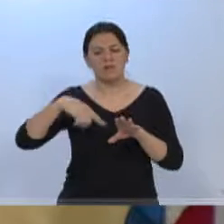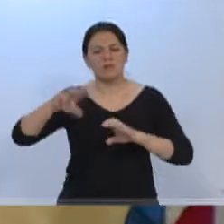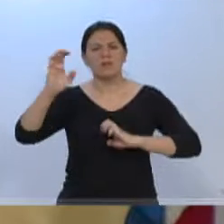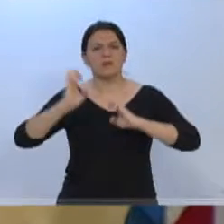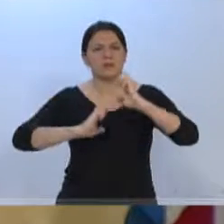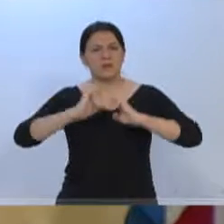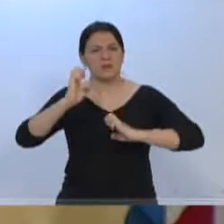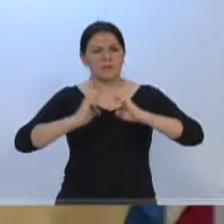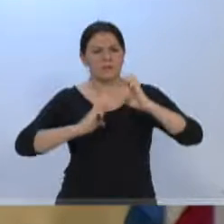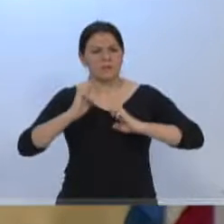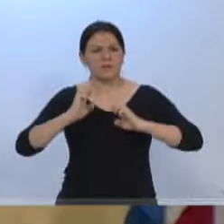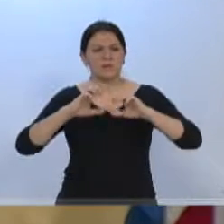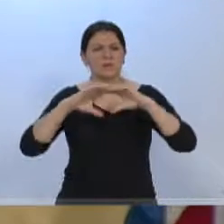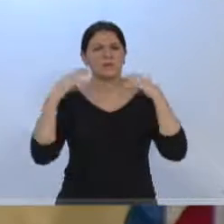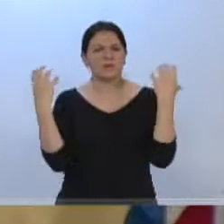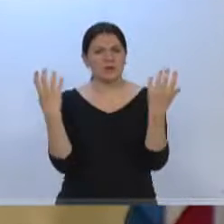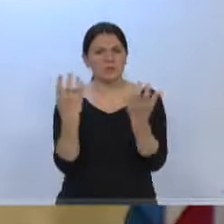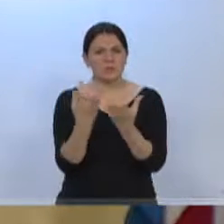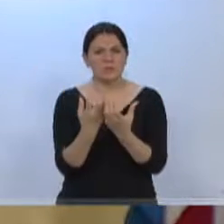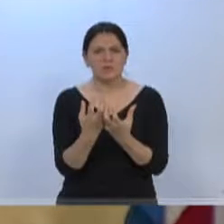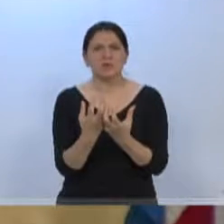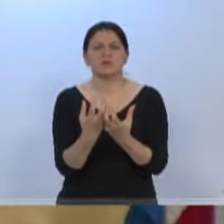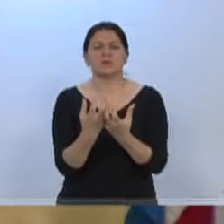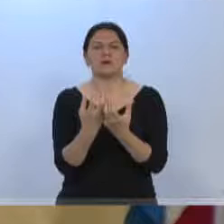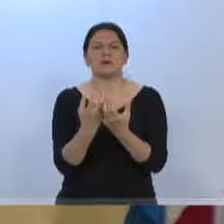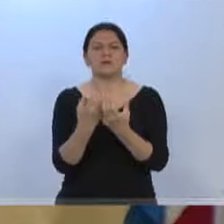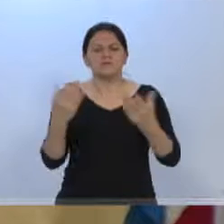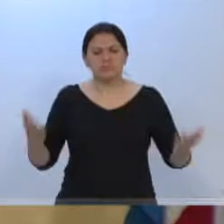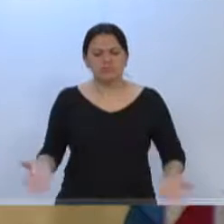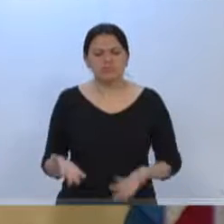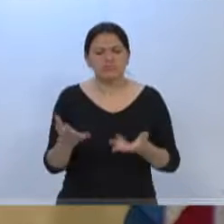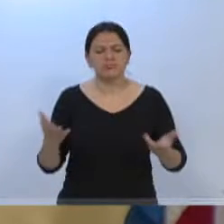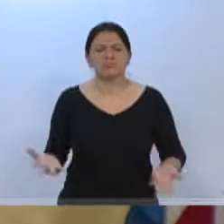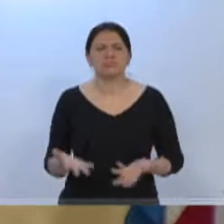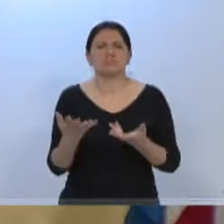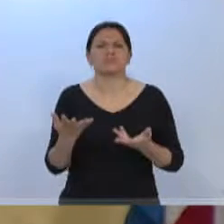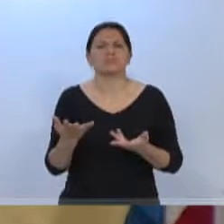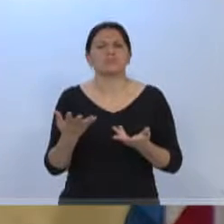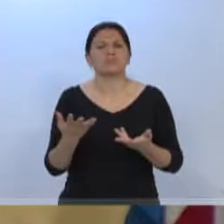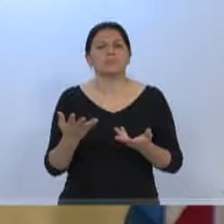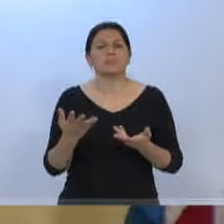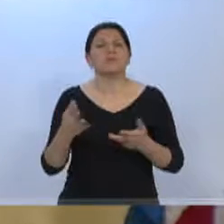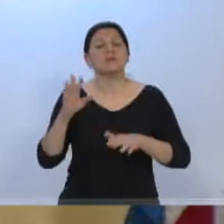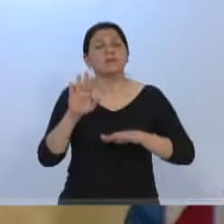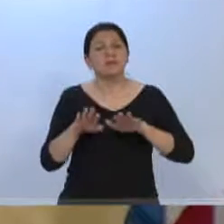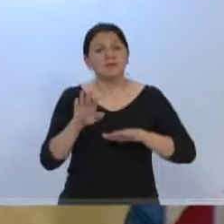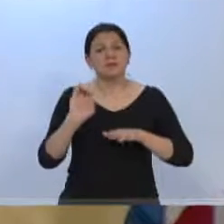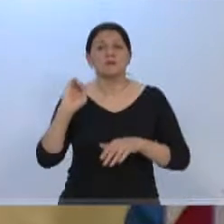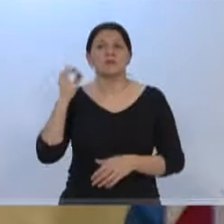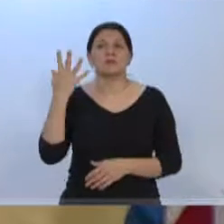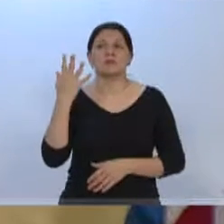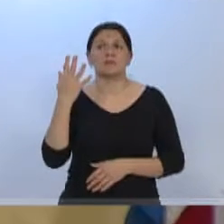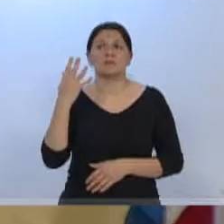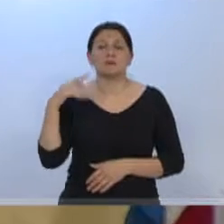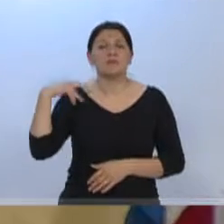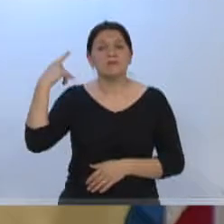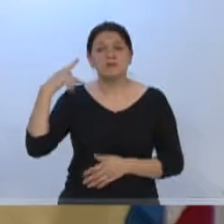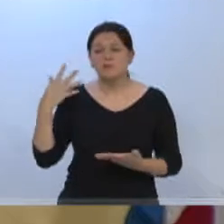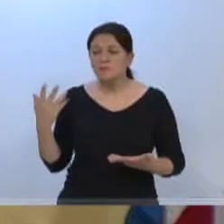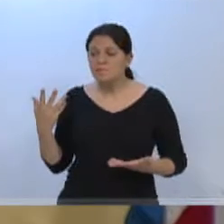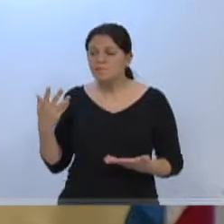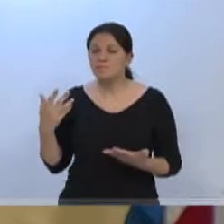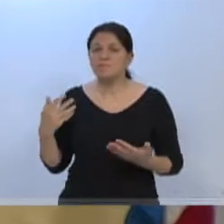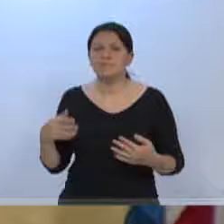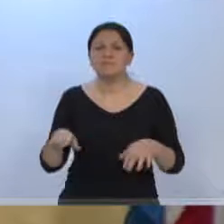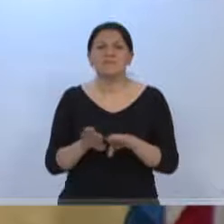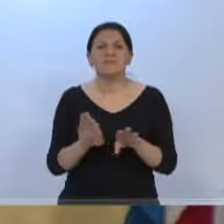essa questão, da comunidade também abraçar, ajudar, de estimular esses casos, muitos casos que acontecem, vereadores, inclusive aqui